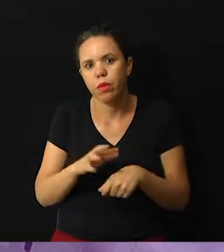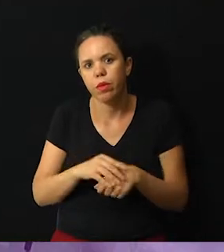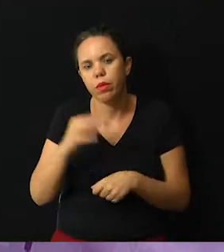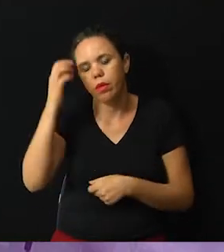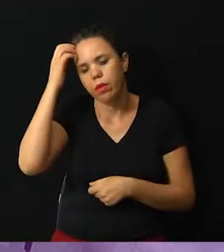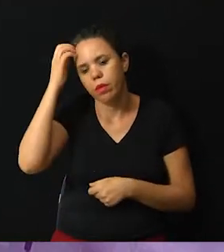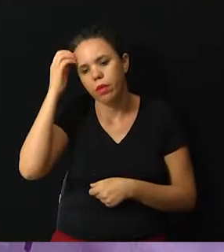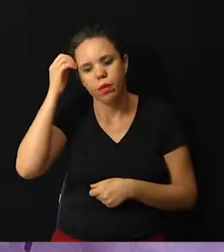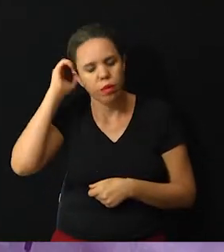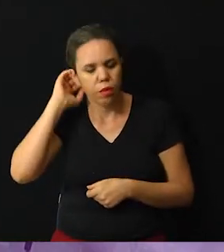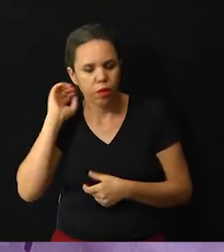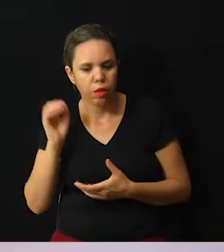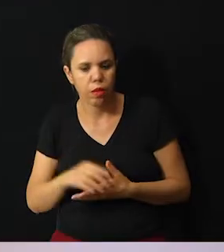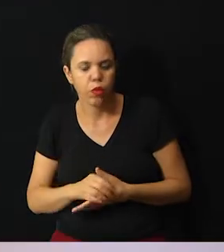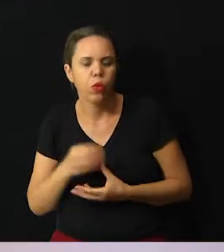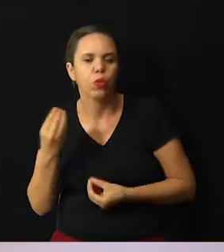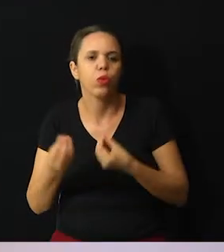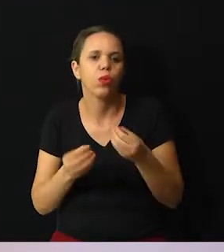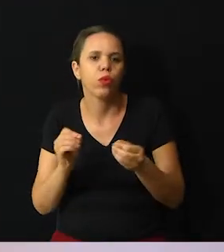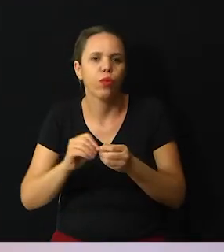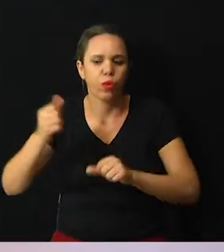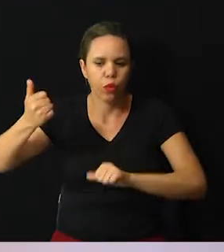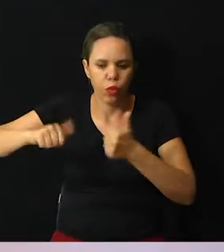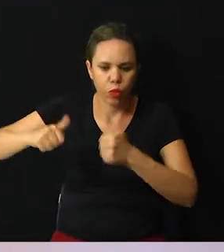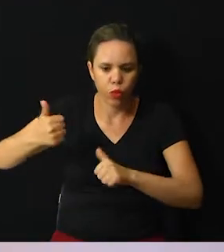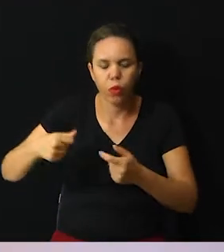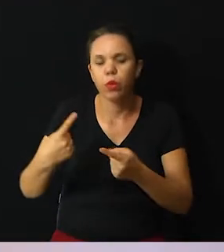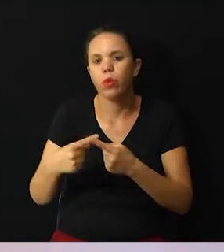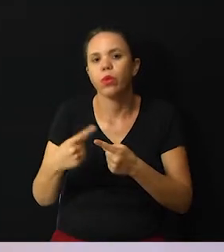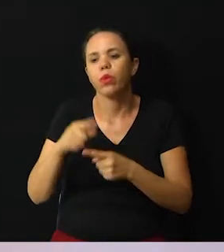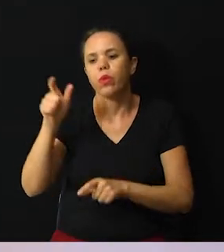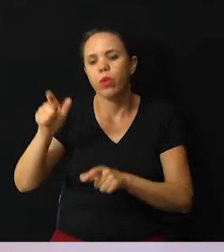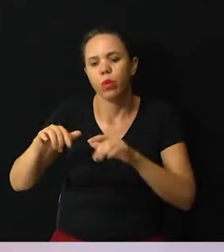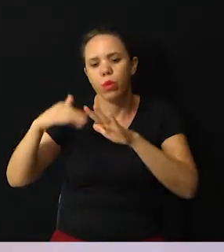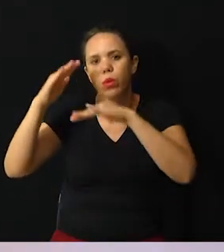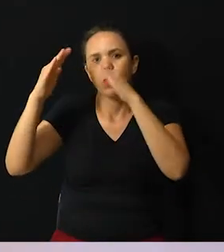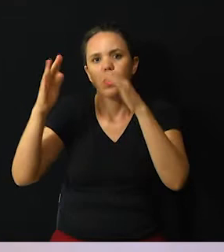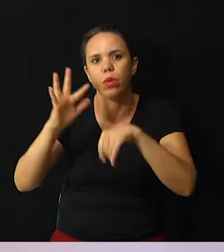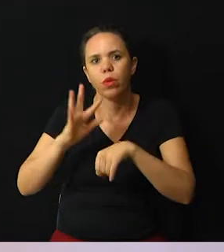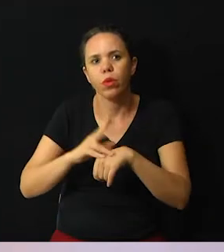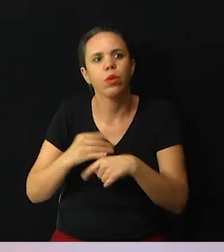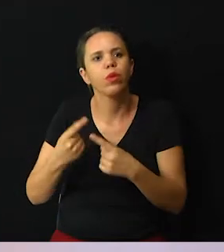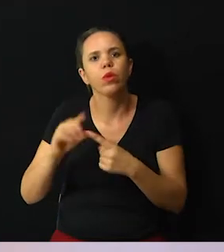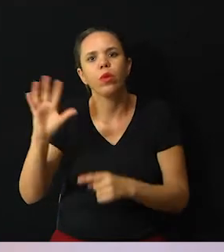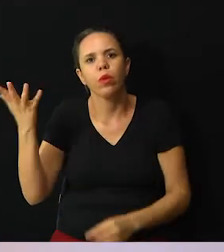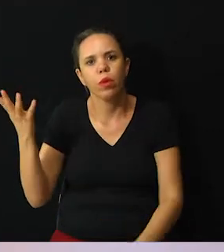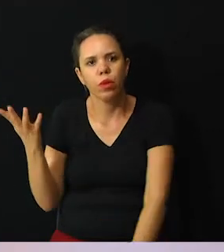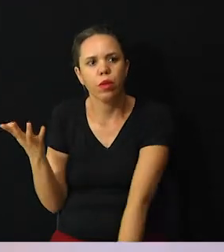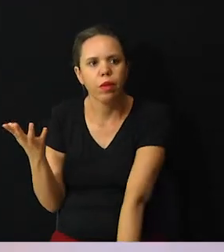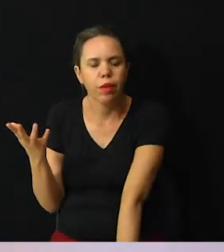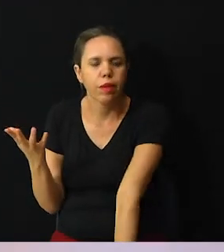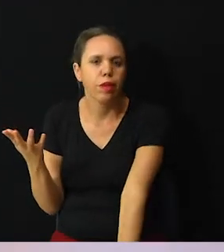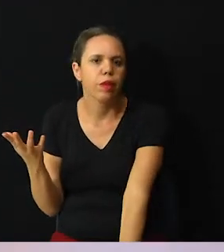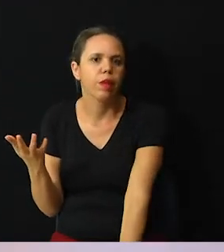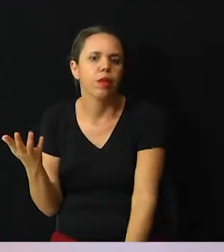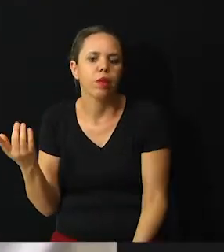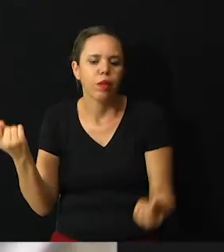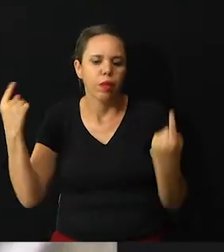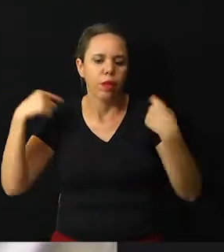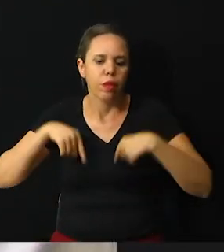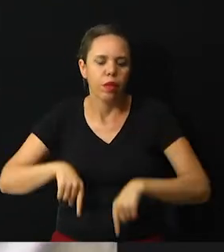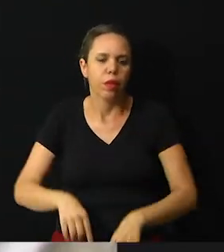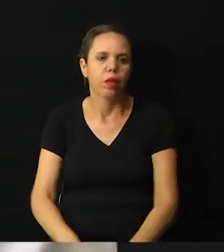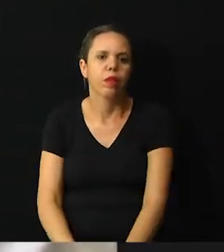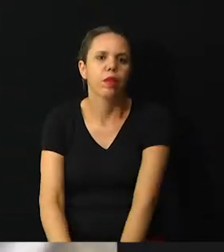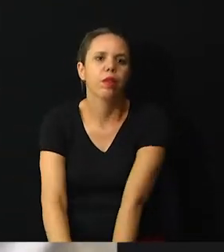também. E doutor, como que é feito o diagnóstico? Por que que a pessoa desenvolve essa doença? O que acontece com o